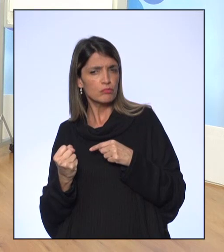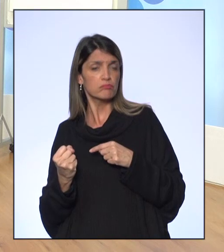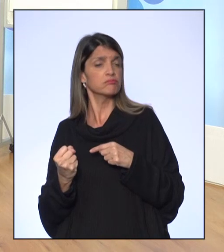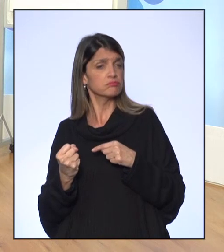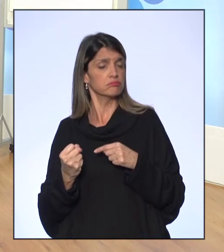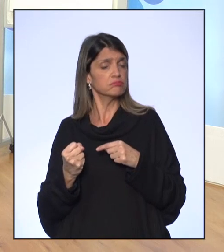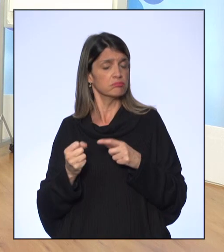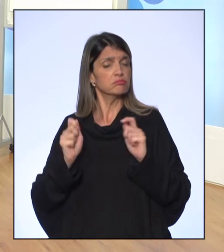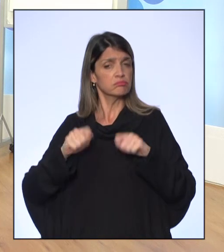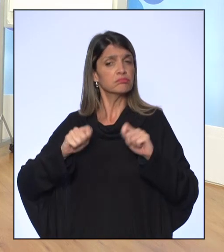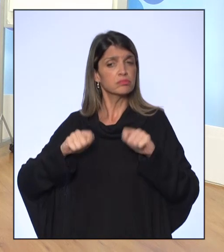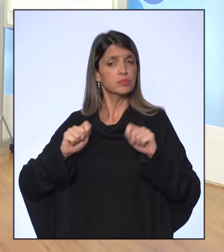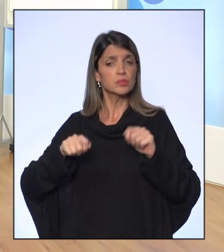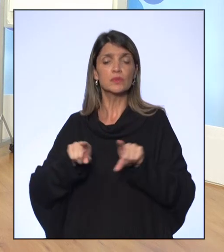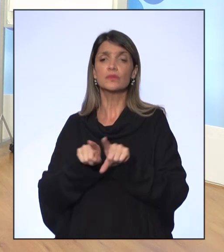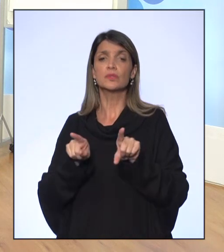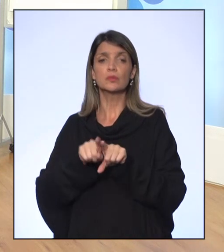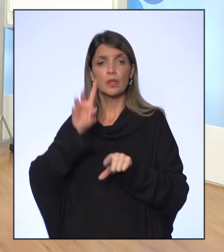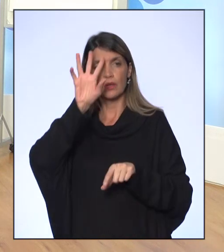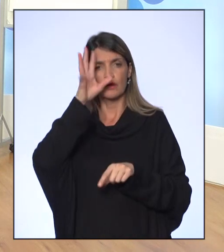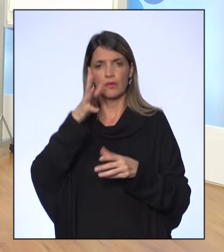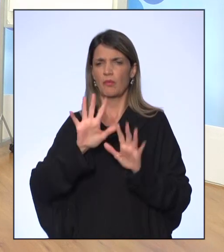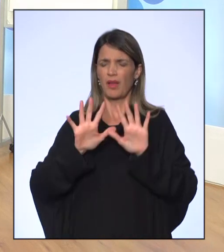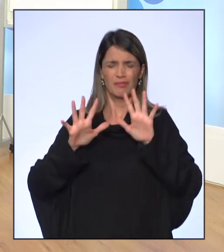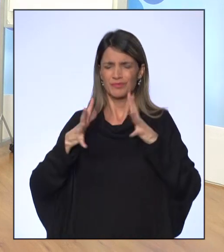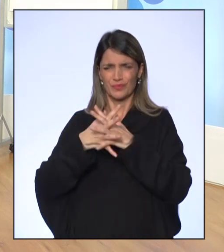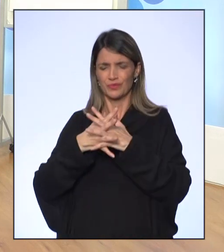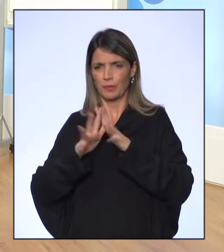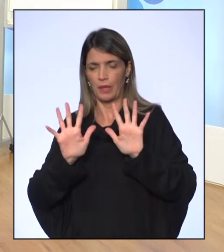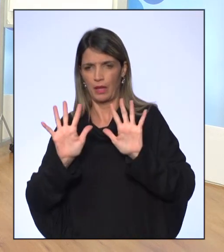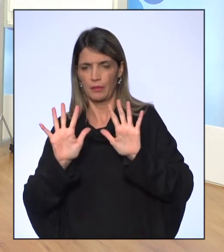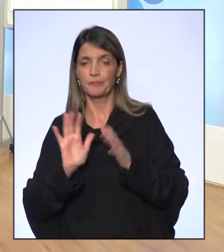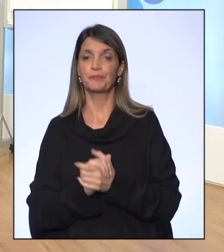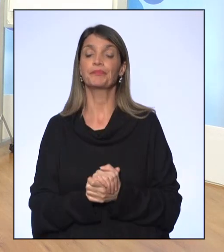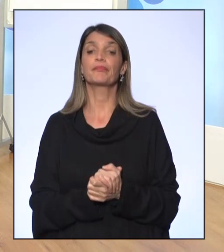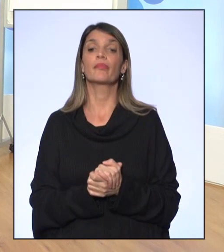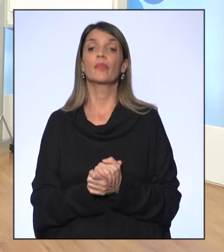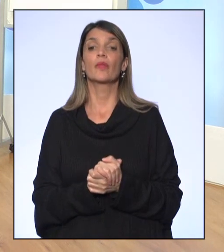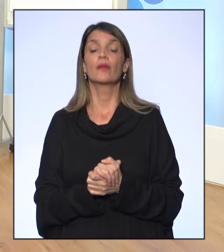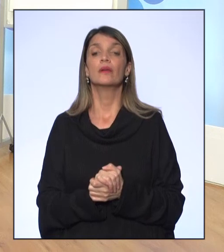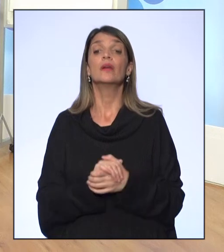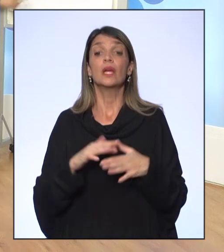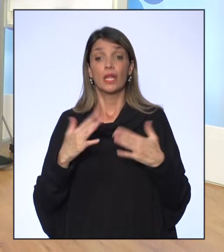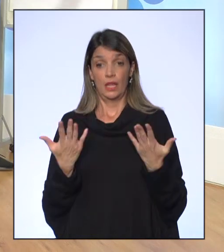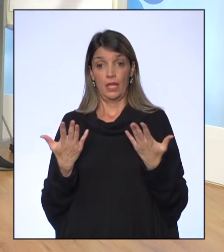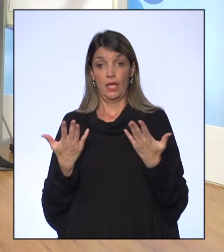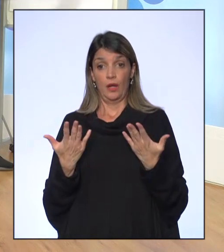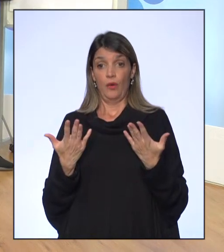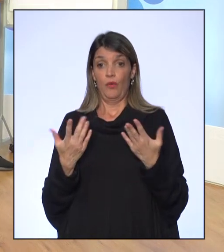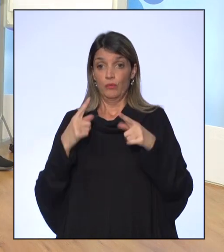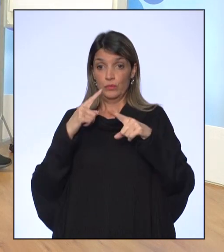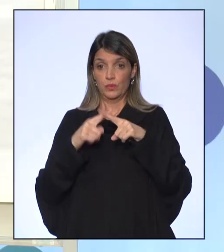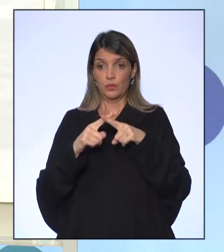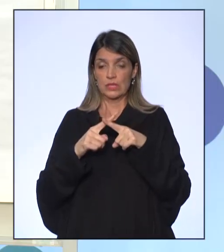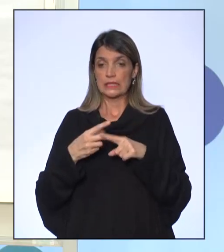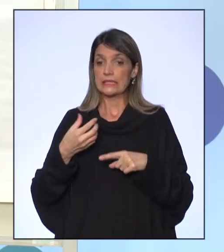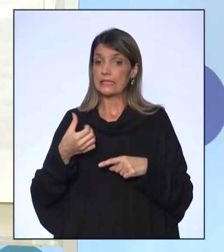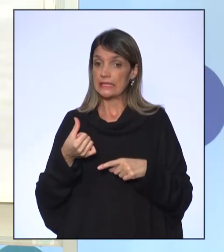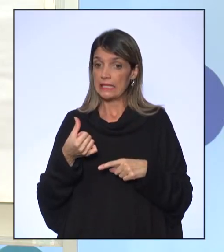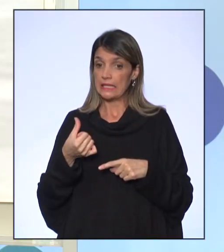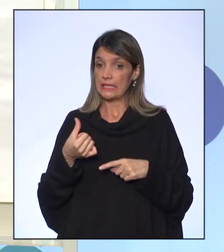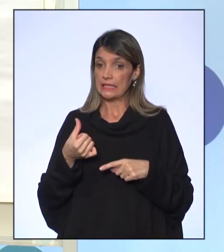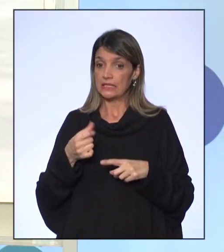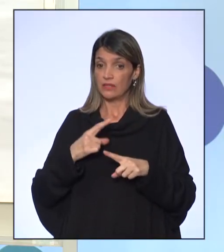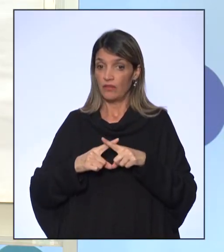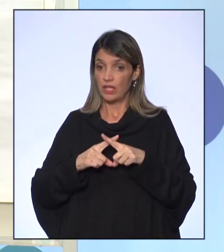possível. Seria possível para resolver essa Mas não conta vamos assim. confundir. Vai dar onde você parou ali. Beleza. Então, eu vou multiplicar aqui, ó, 6 vezes 2,